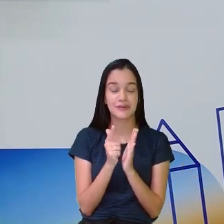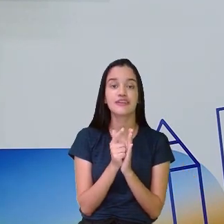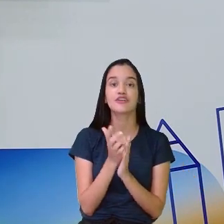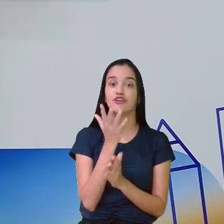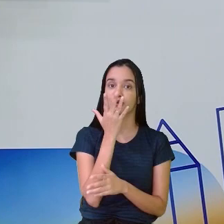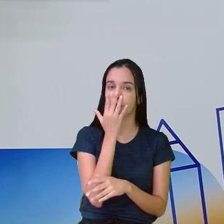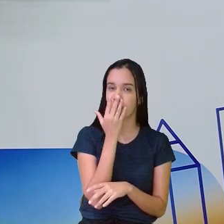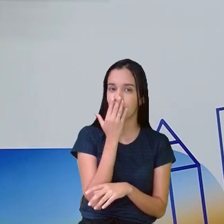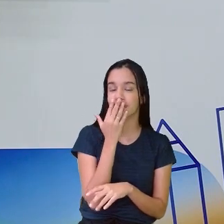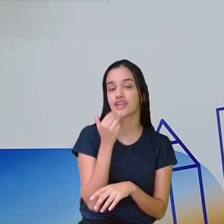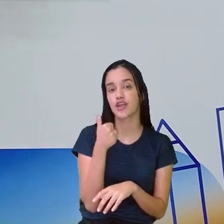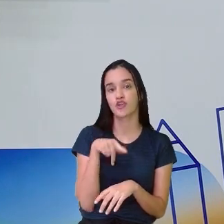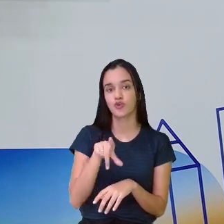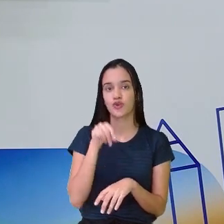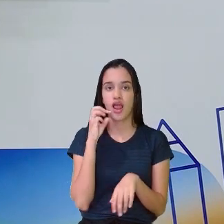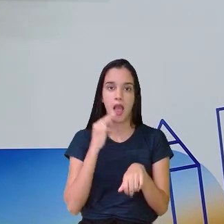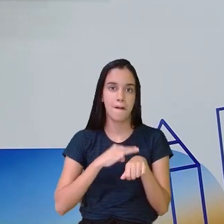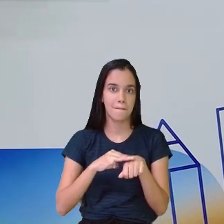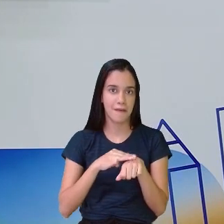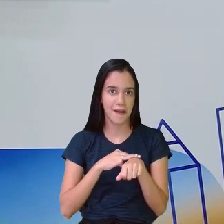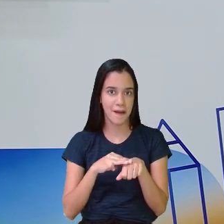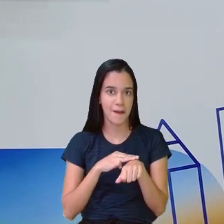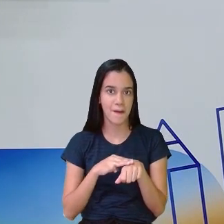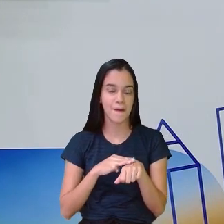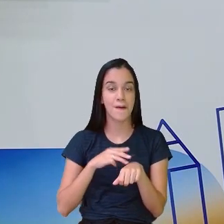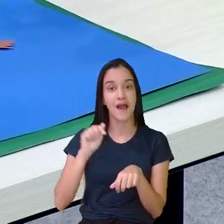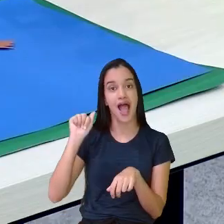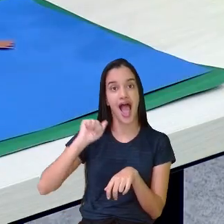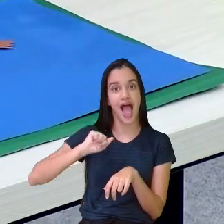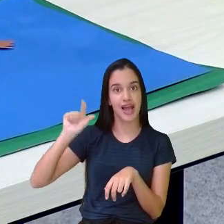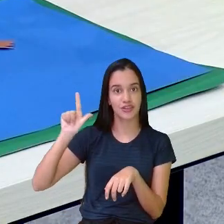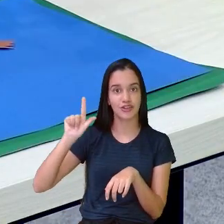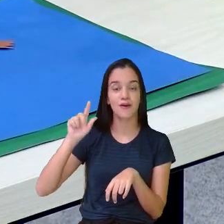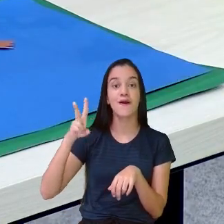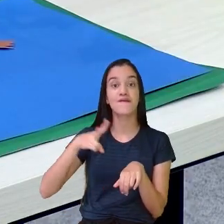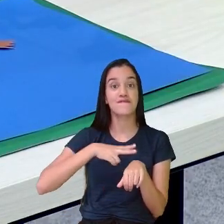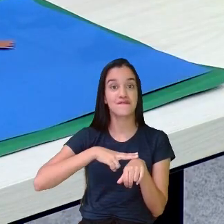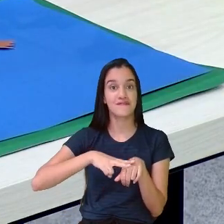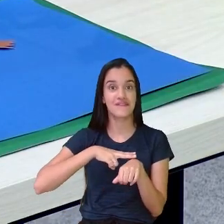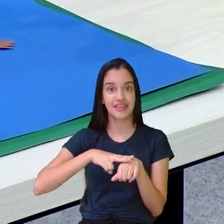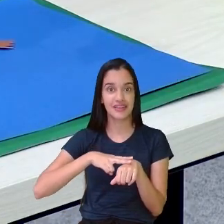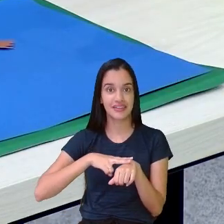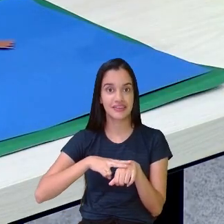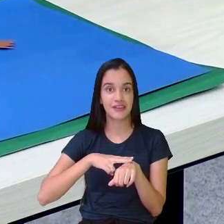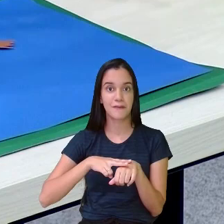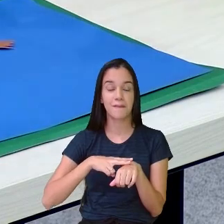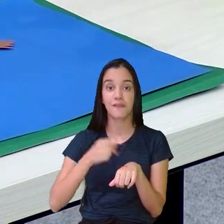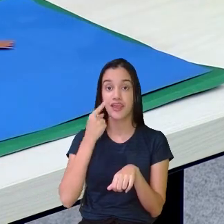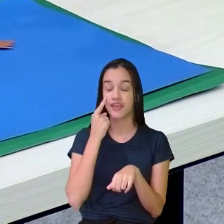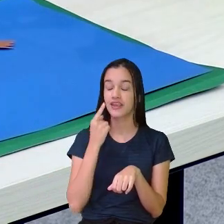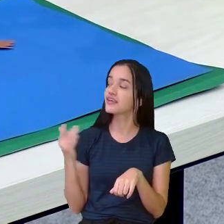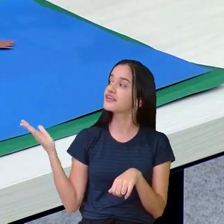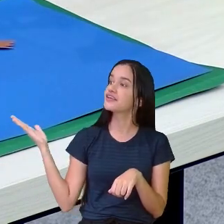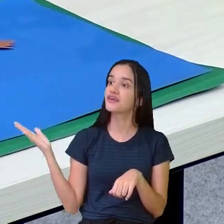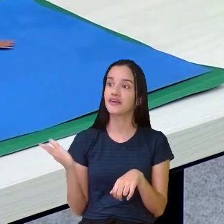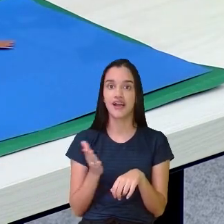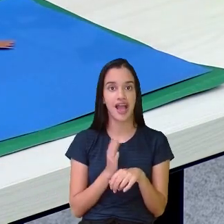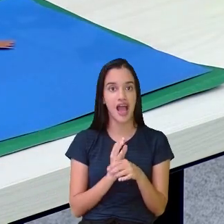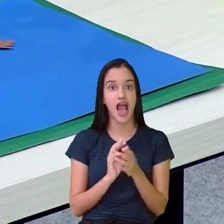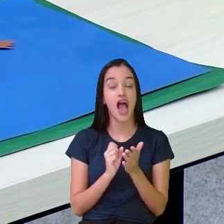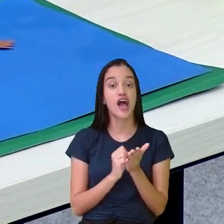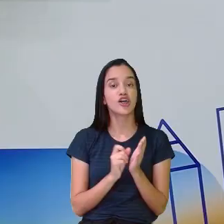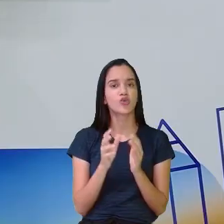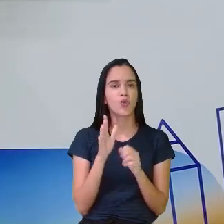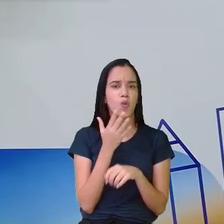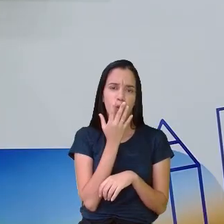escolhi aqui a cor marrom, azul, verde. E aqui, ó, colorido de acordo com a